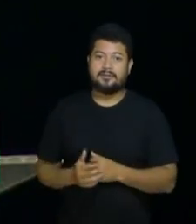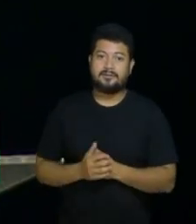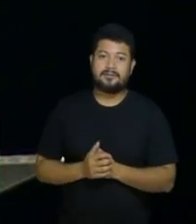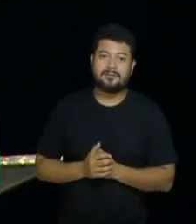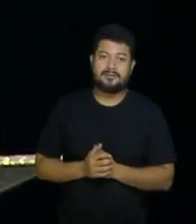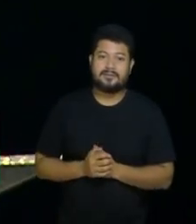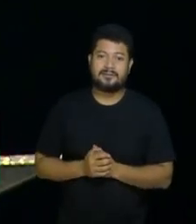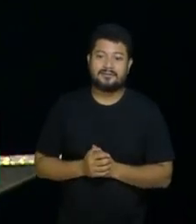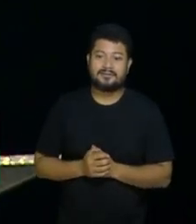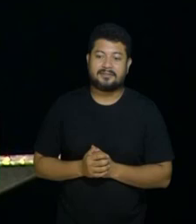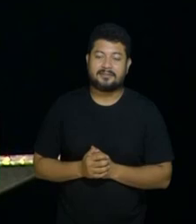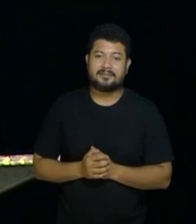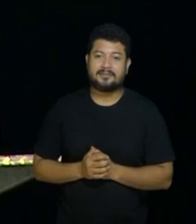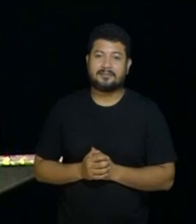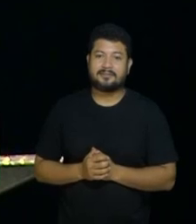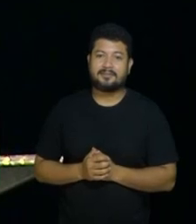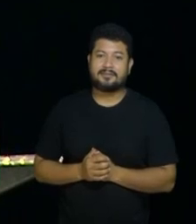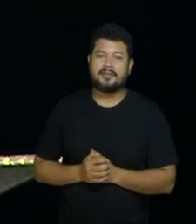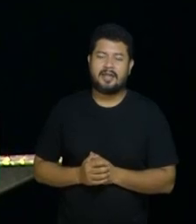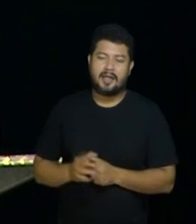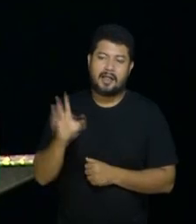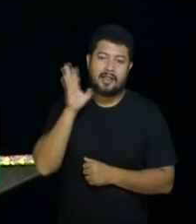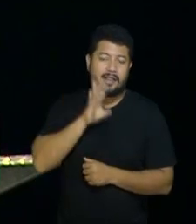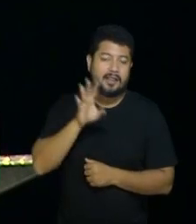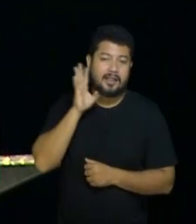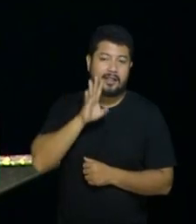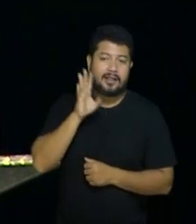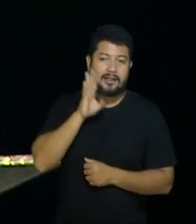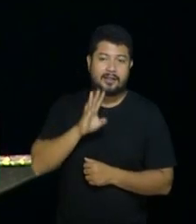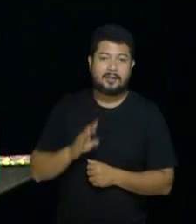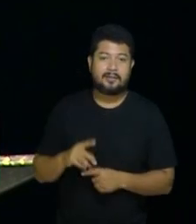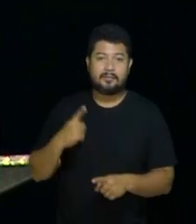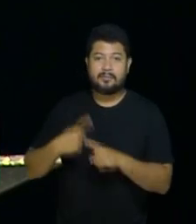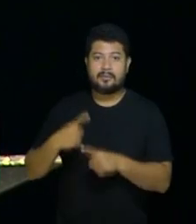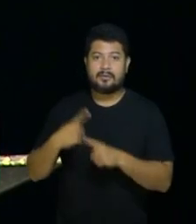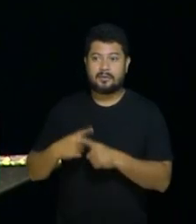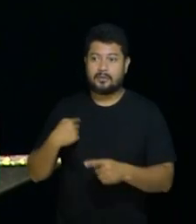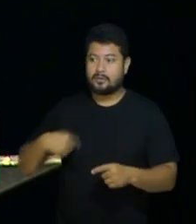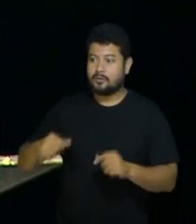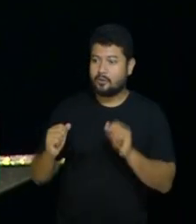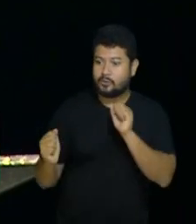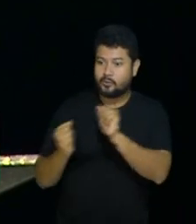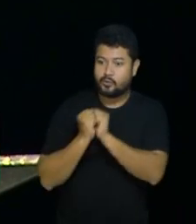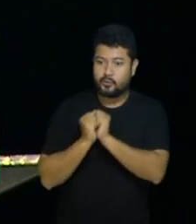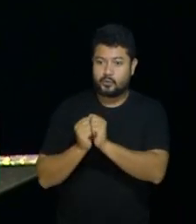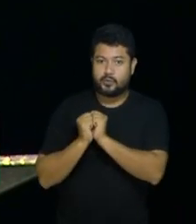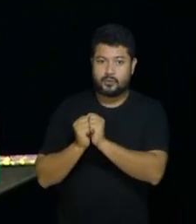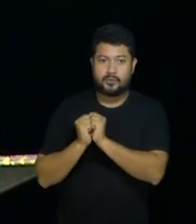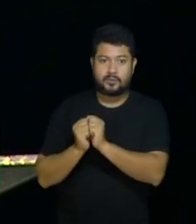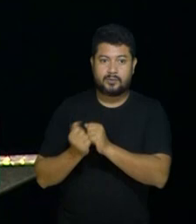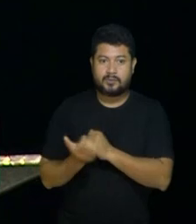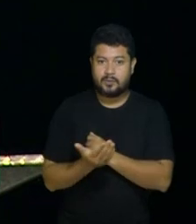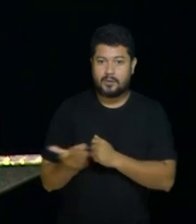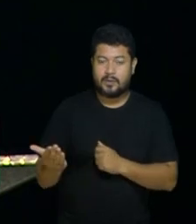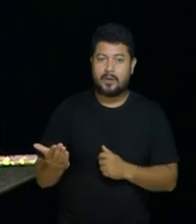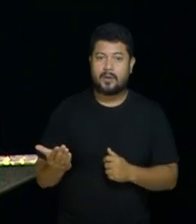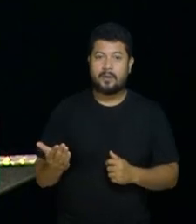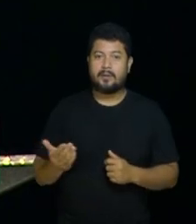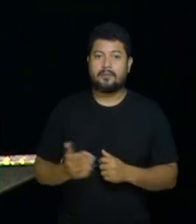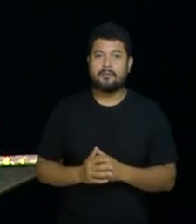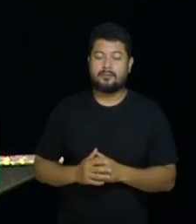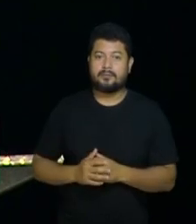itinerante é muito bacana para nós chegar perto do povo. Nós vamos ter 5, né, presidente? É isso?